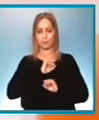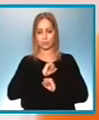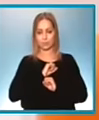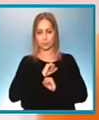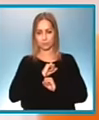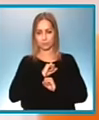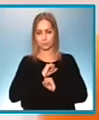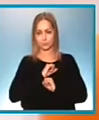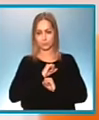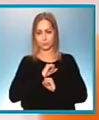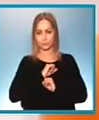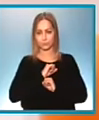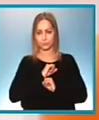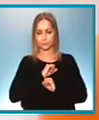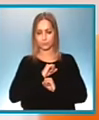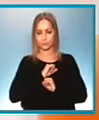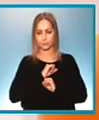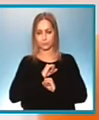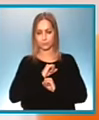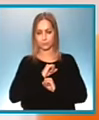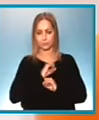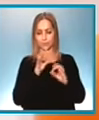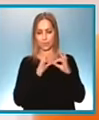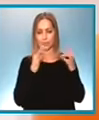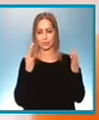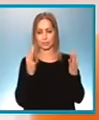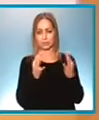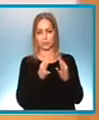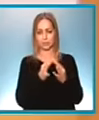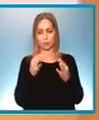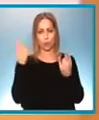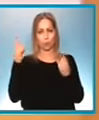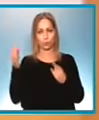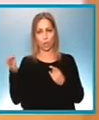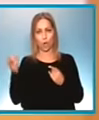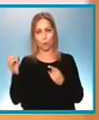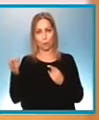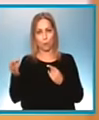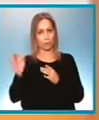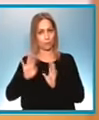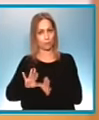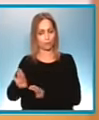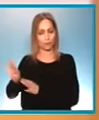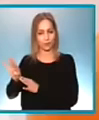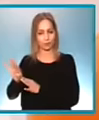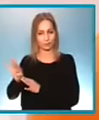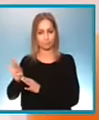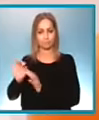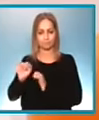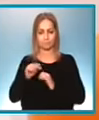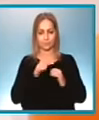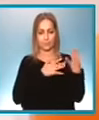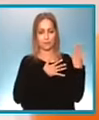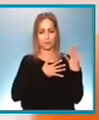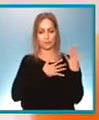É a vida. Portanto, os discos de música pop estão um bocadinho agora guardados. Sim. De lado. E o fado é